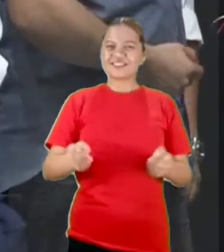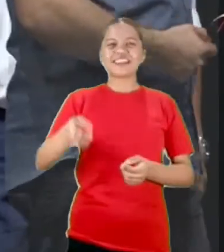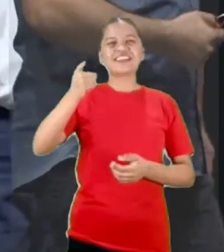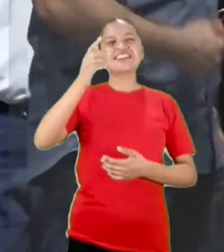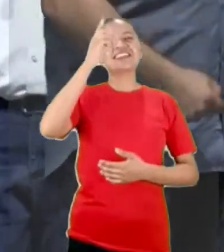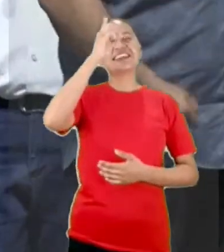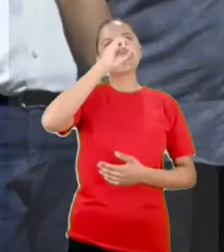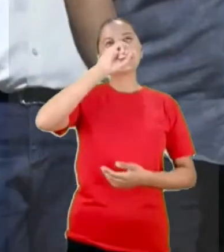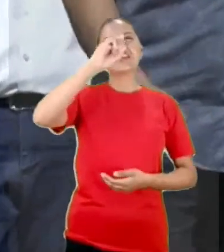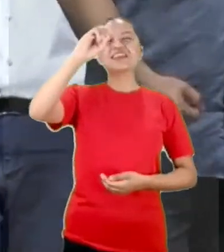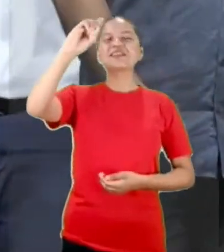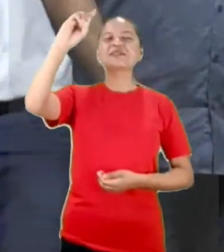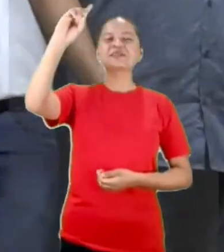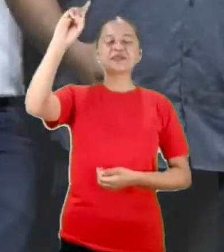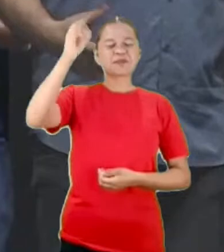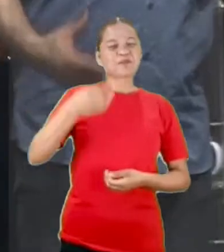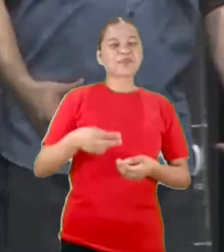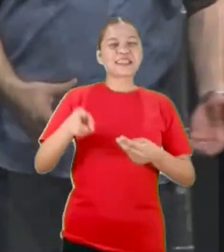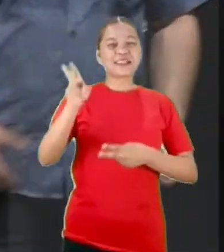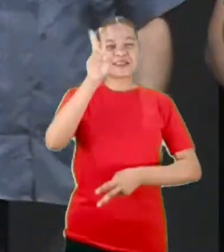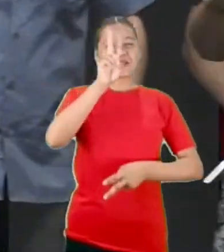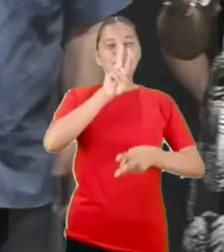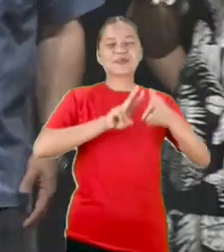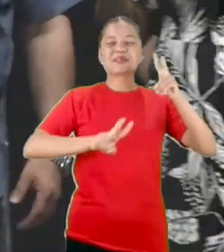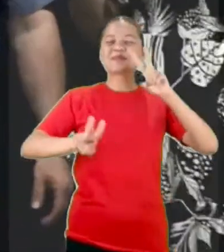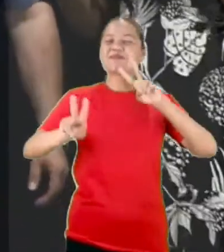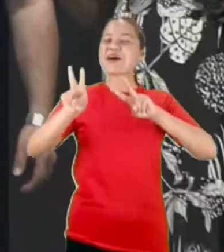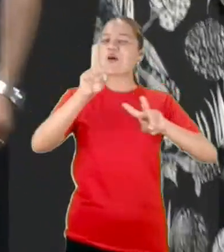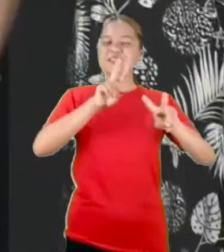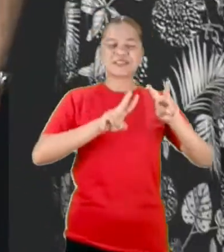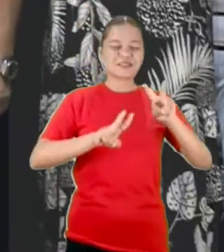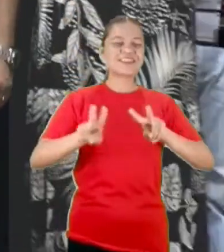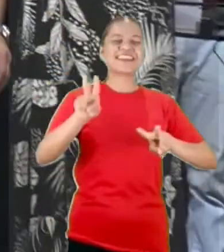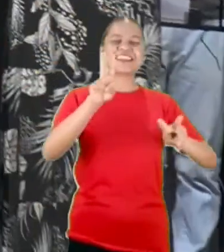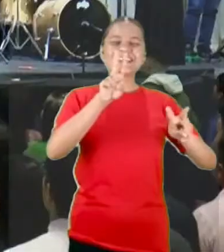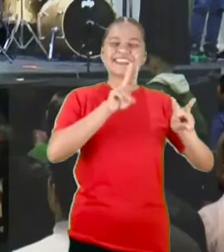meu Deus, e todos hão de